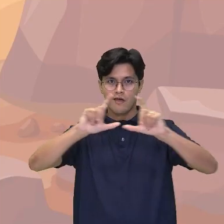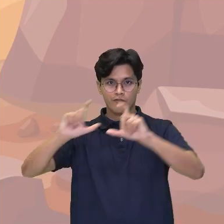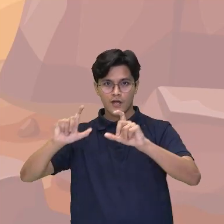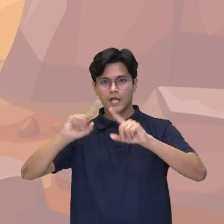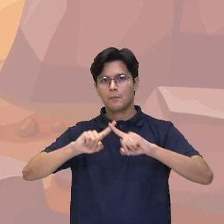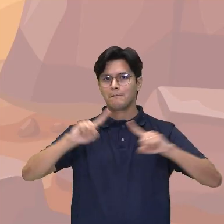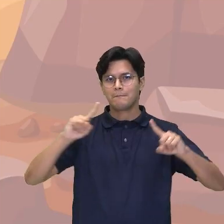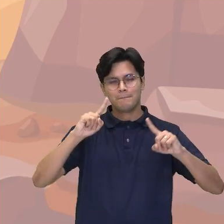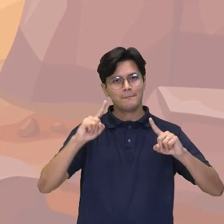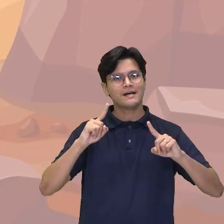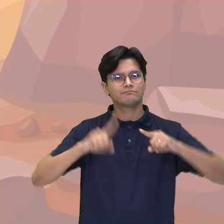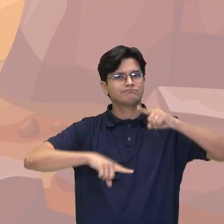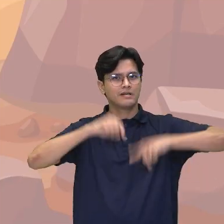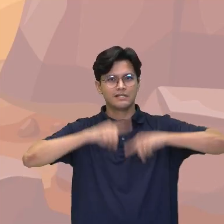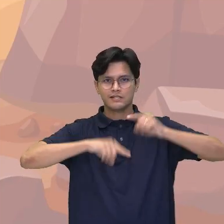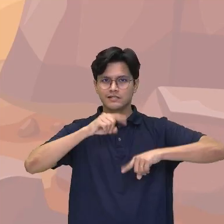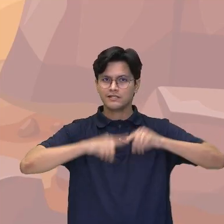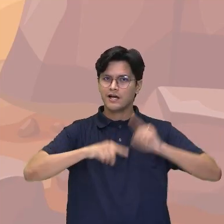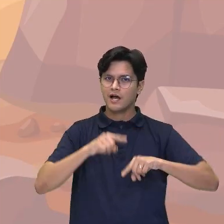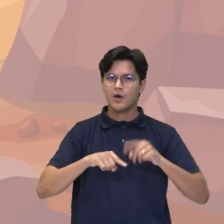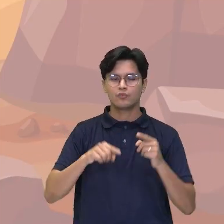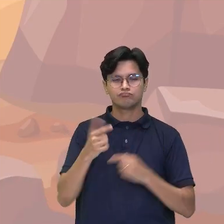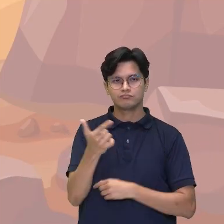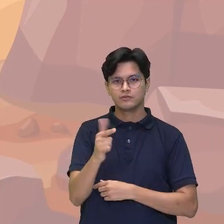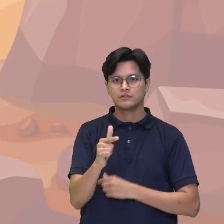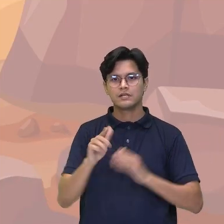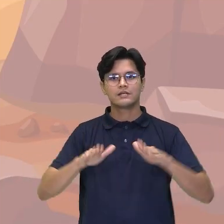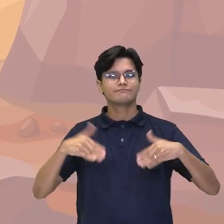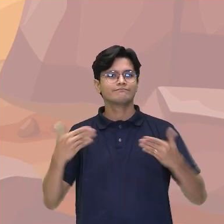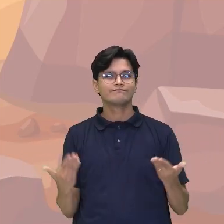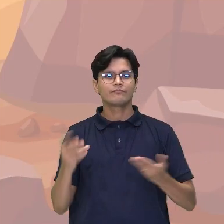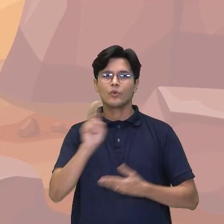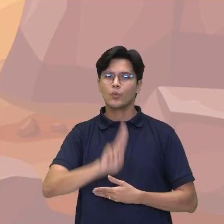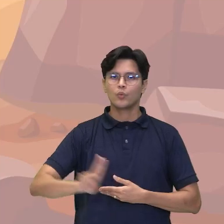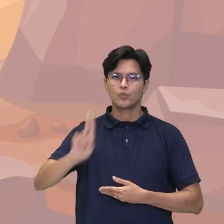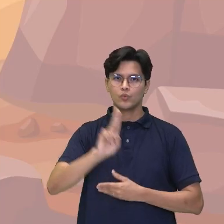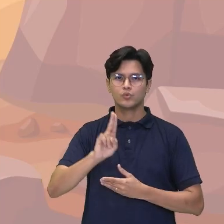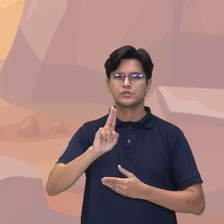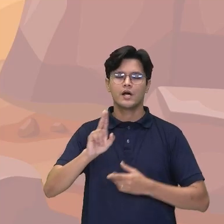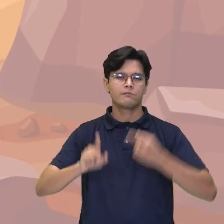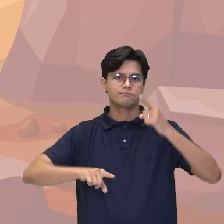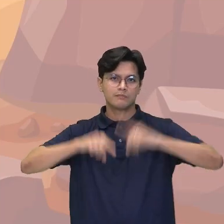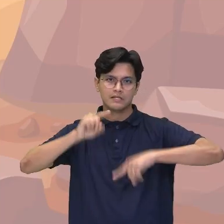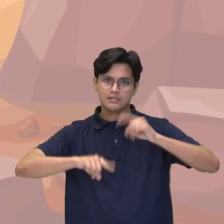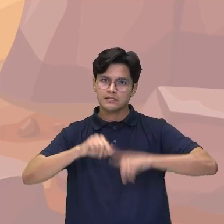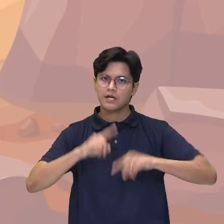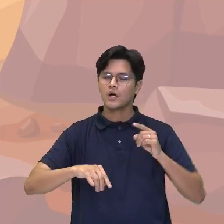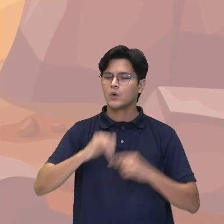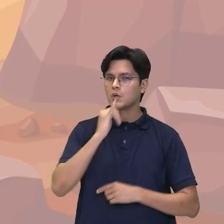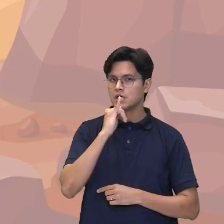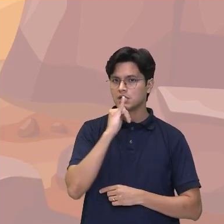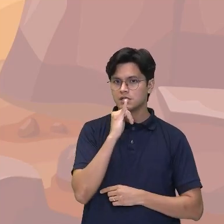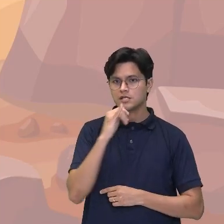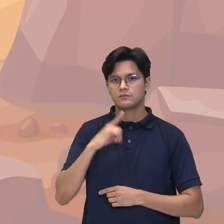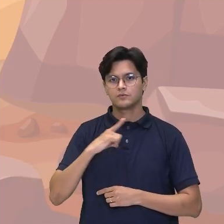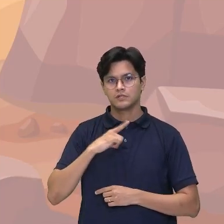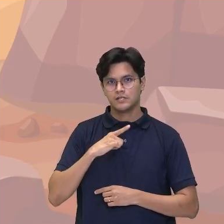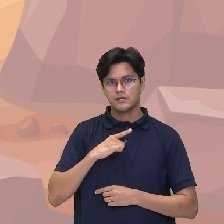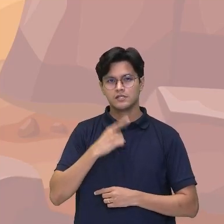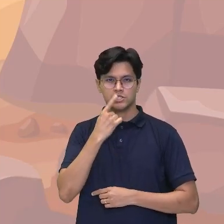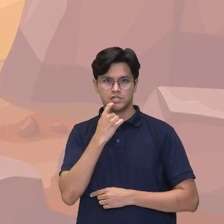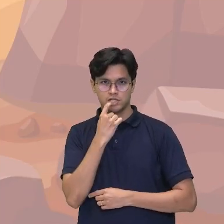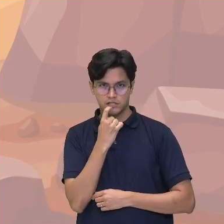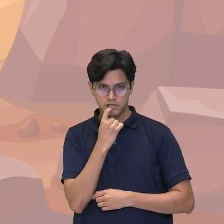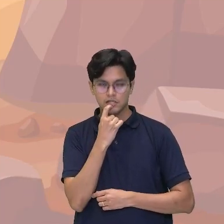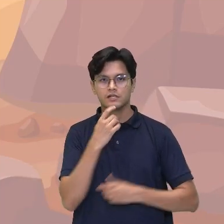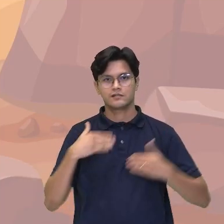eles utilizavam? Eles utilizavam os materiais que estavam próximos, pigmento como sangue de animal,